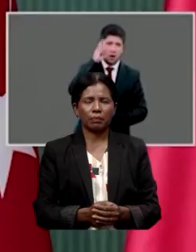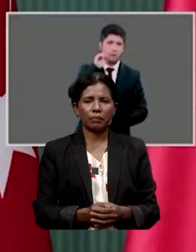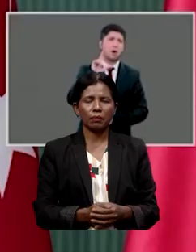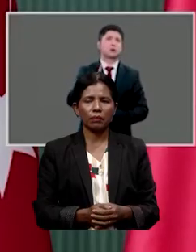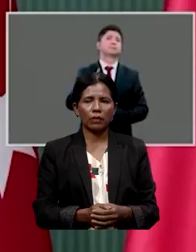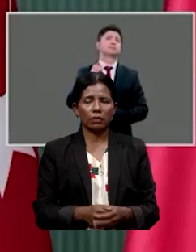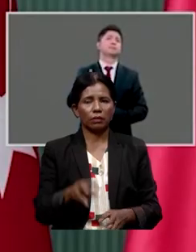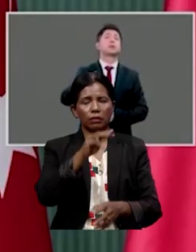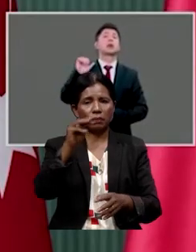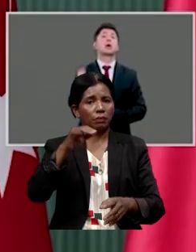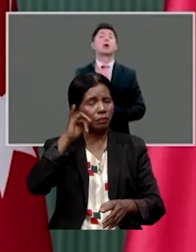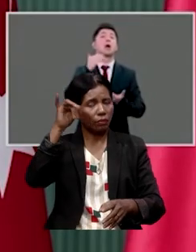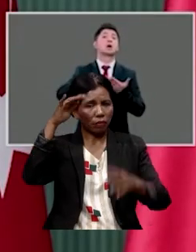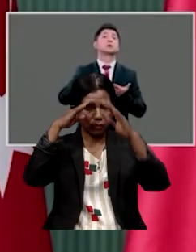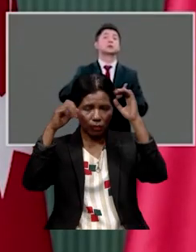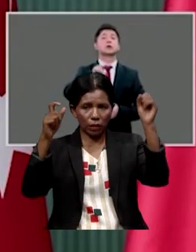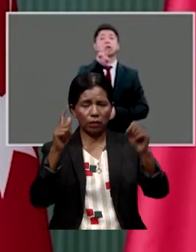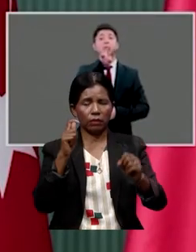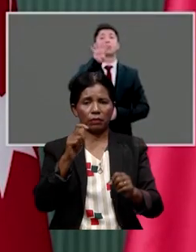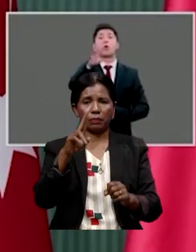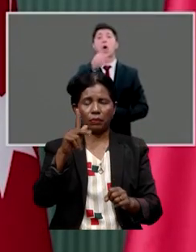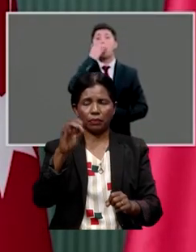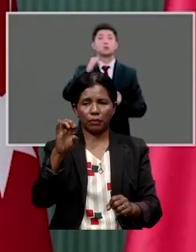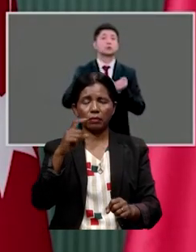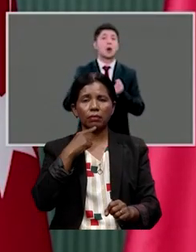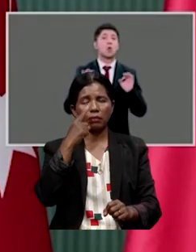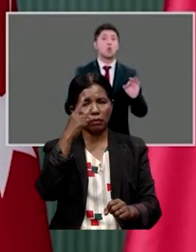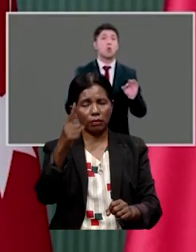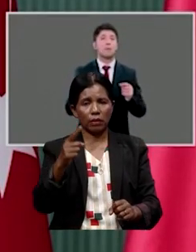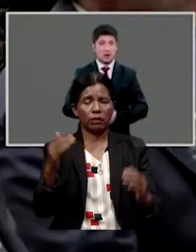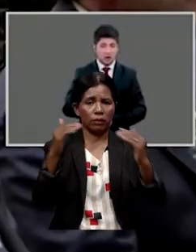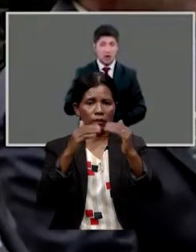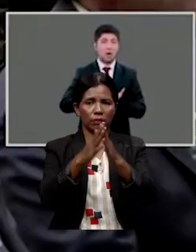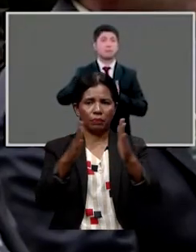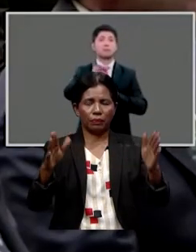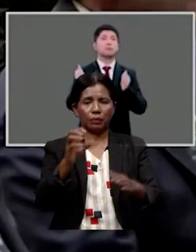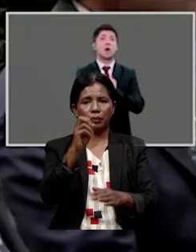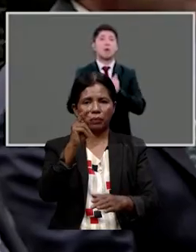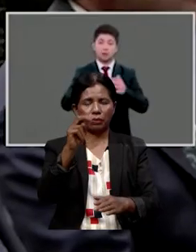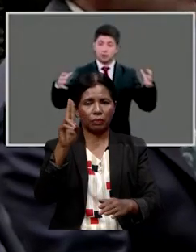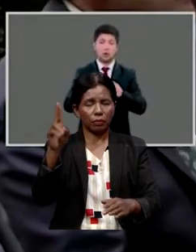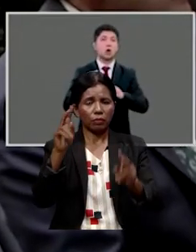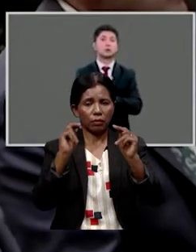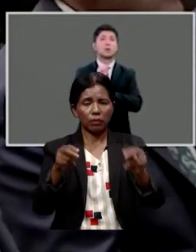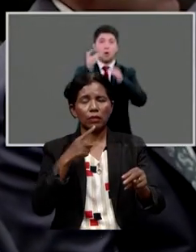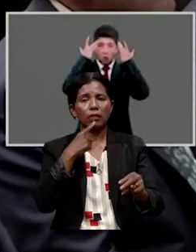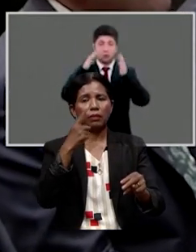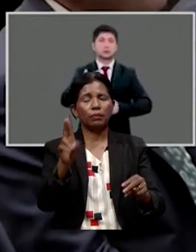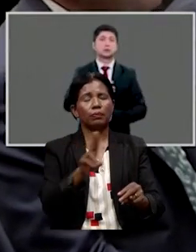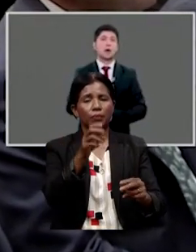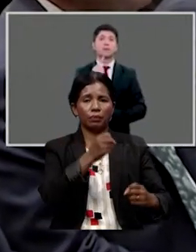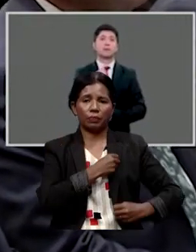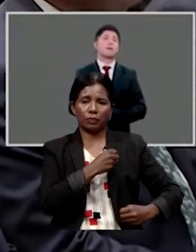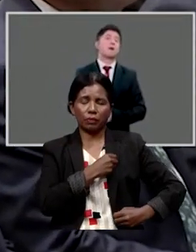E a segunda Horsec, presidente da Turquia, Tayyip Erdogan, até a Assembleia Geral das Nações Unidas, tem que recomenda usar força